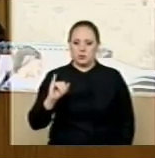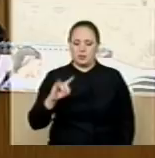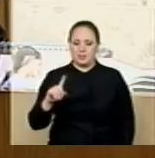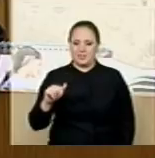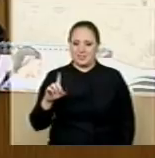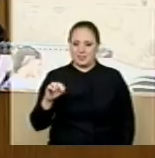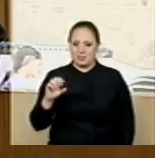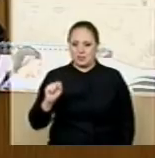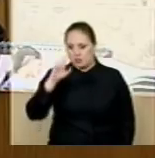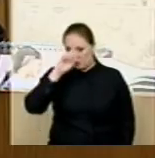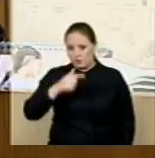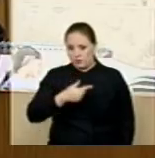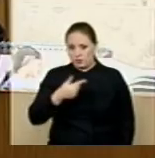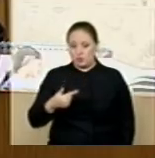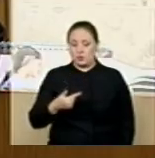último. Hoje,